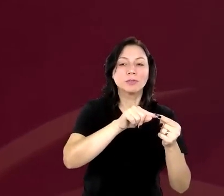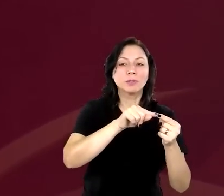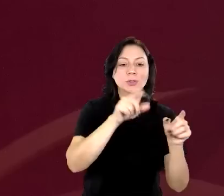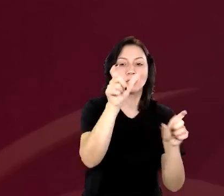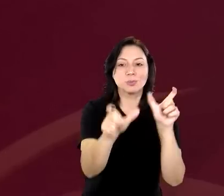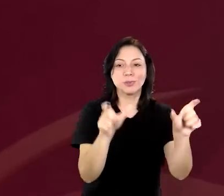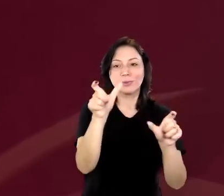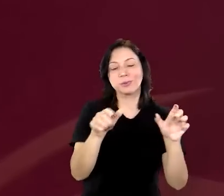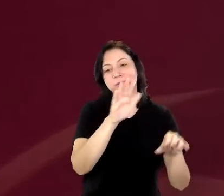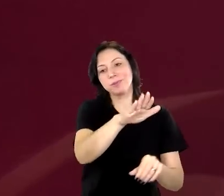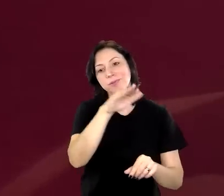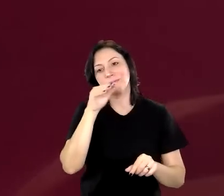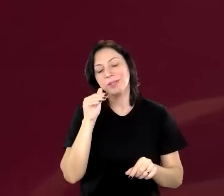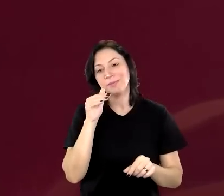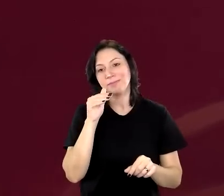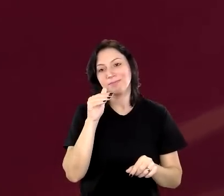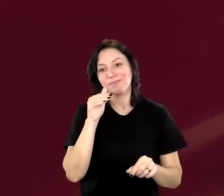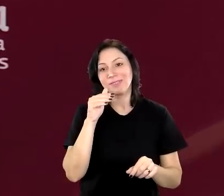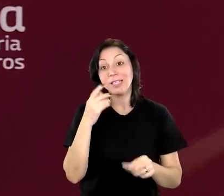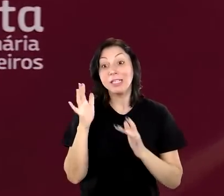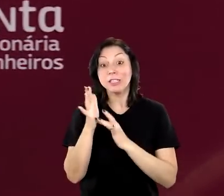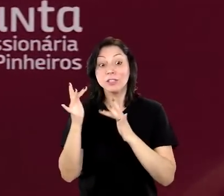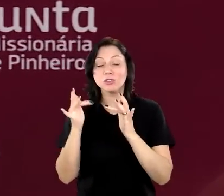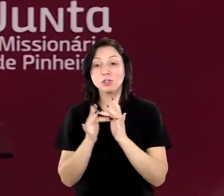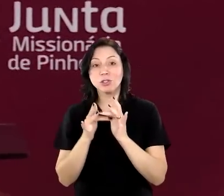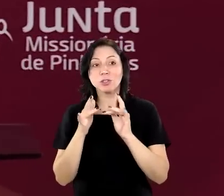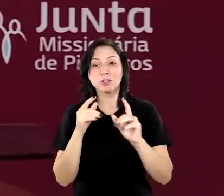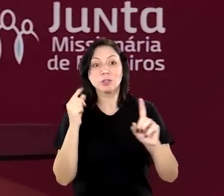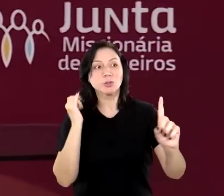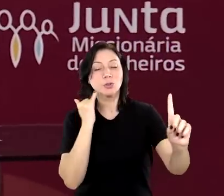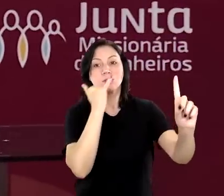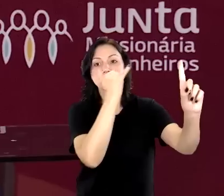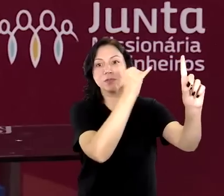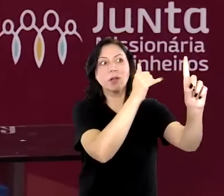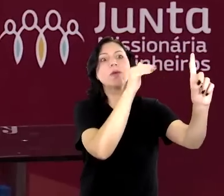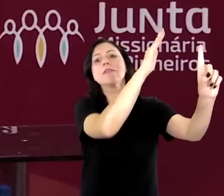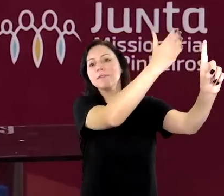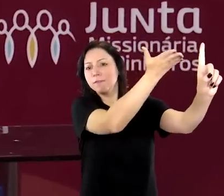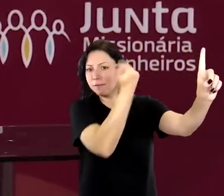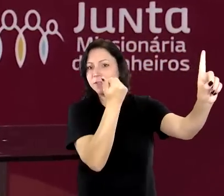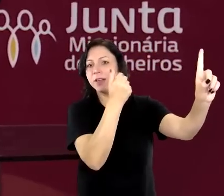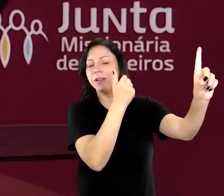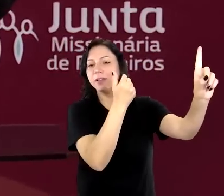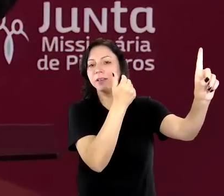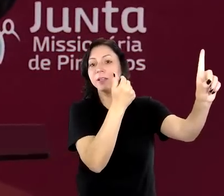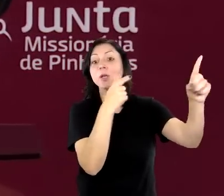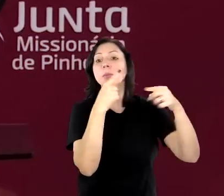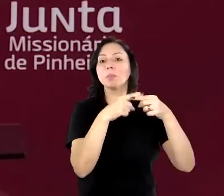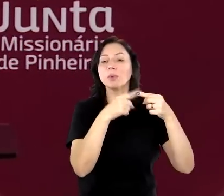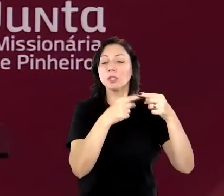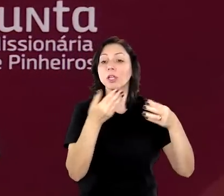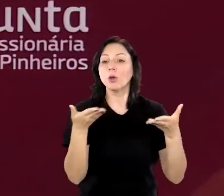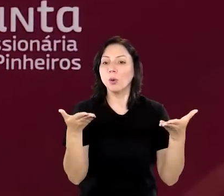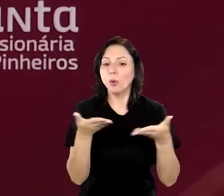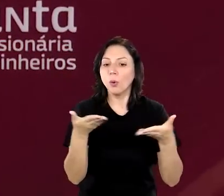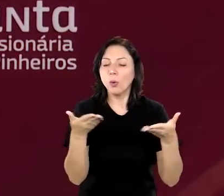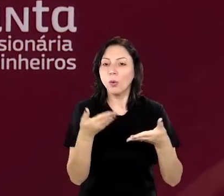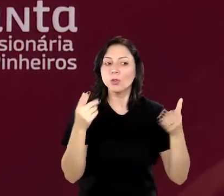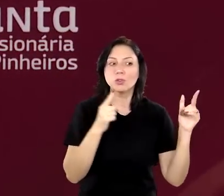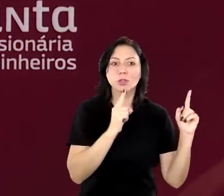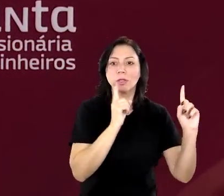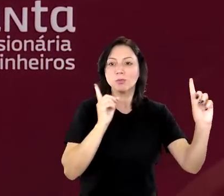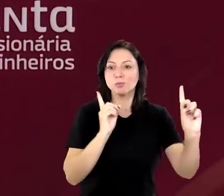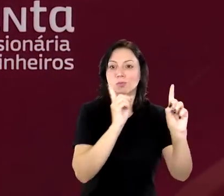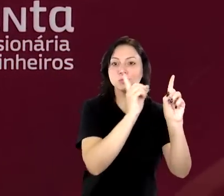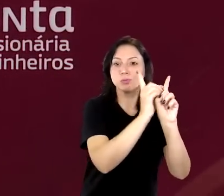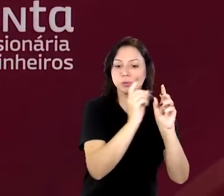Está certo? Por isso que ele diz, desce, Zaqueu, desce depressa, porque hoje me convém ficar na sua casa. Ele nunca, Jesus sabia o nome